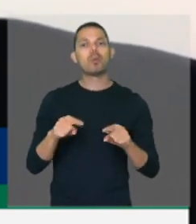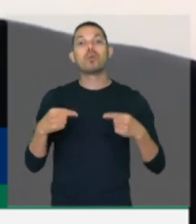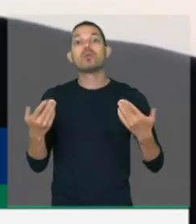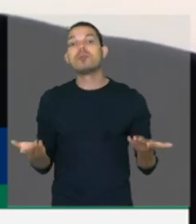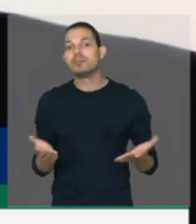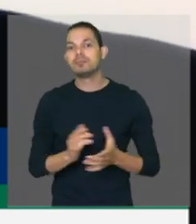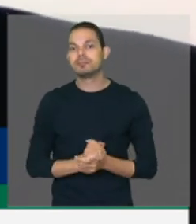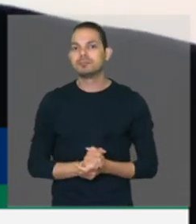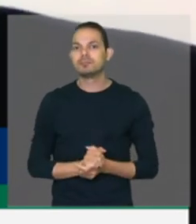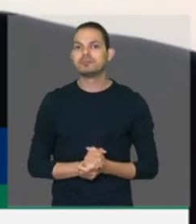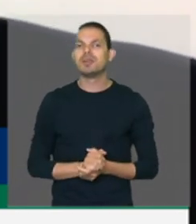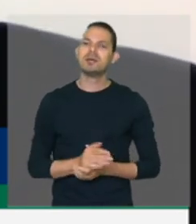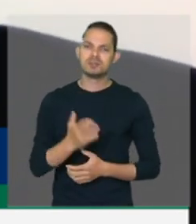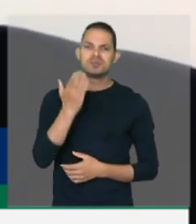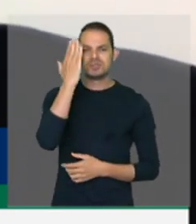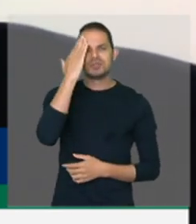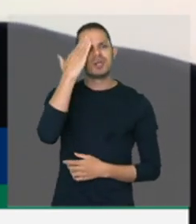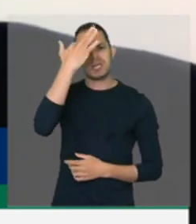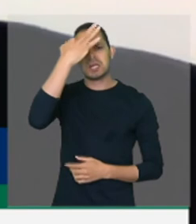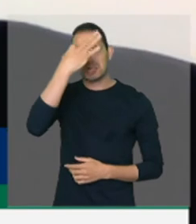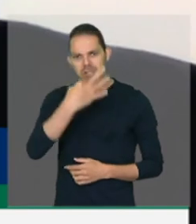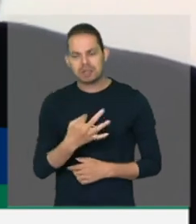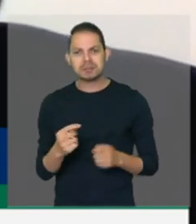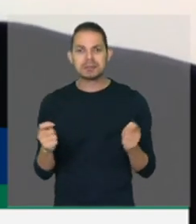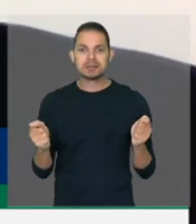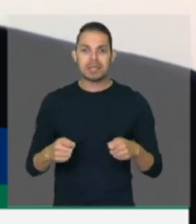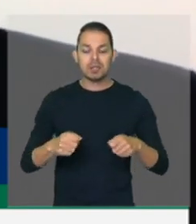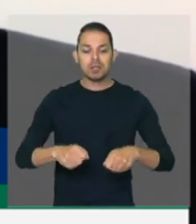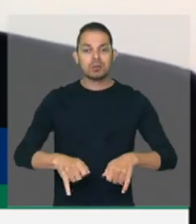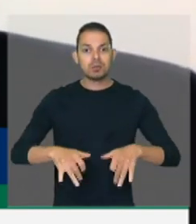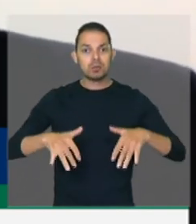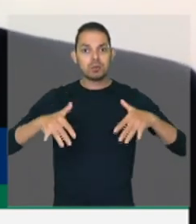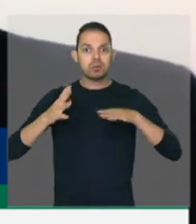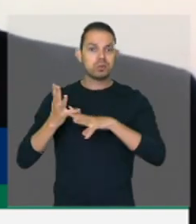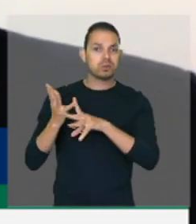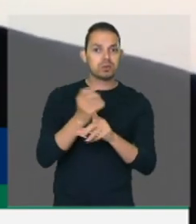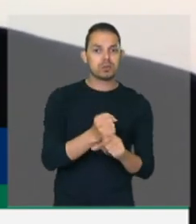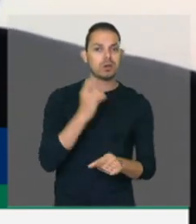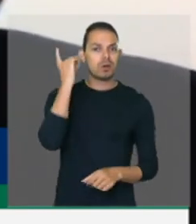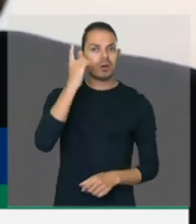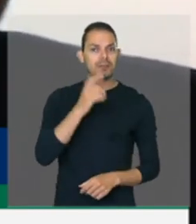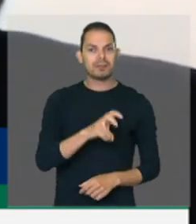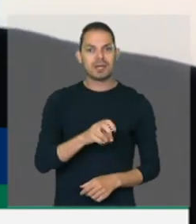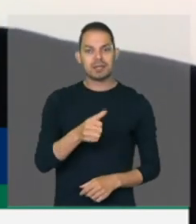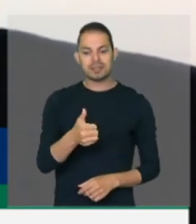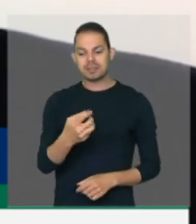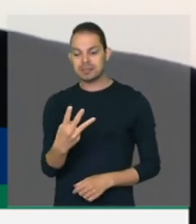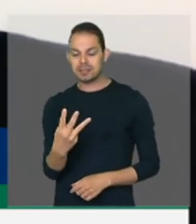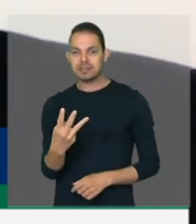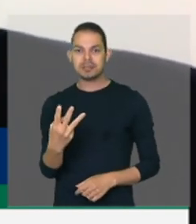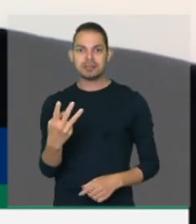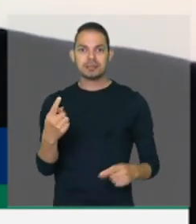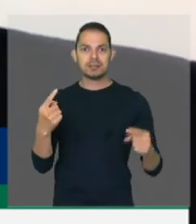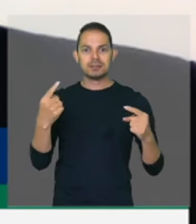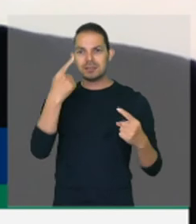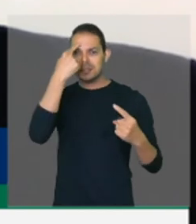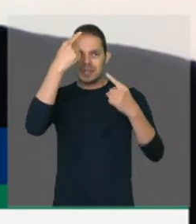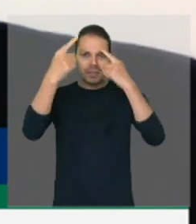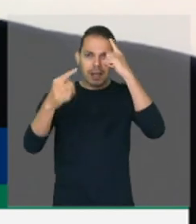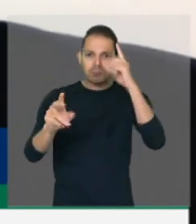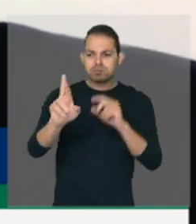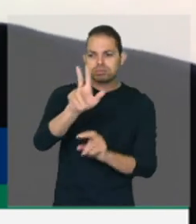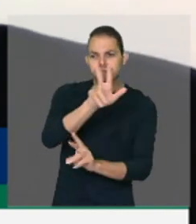É compreensível que, em um plenário com 513 parlamentares, haja divergência de ideias, e,